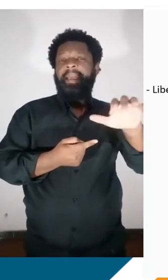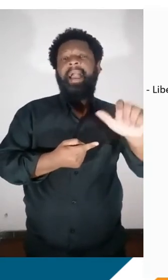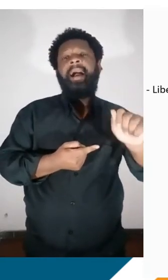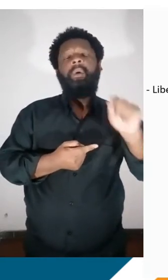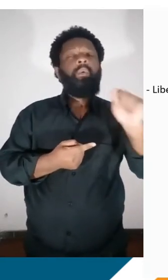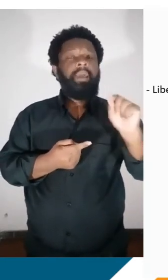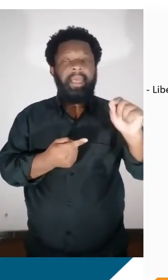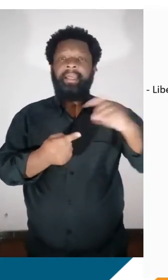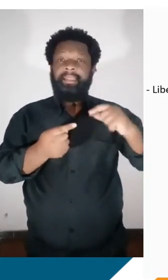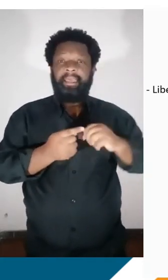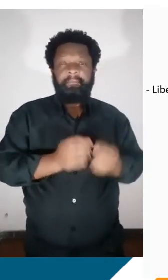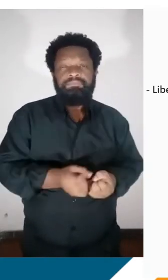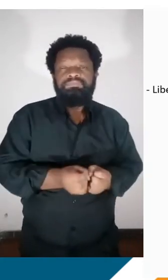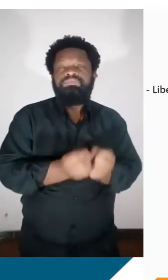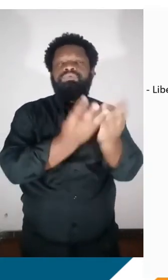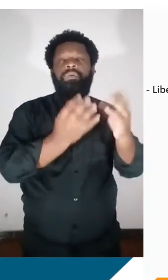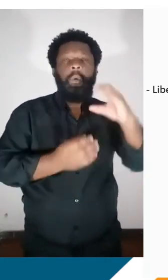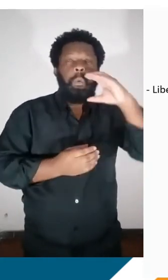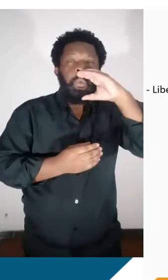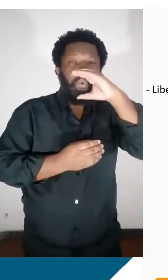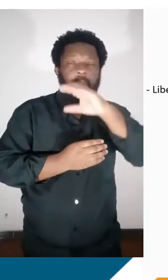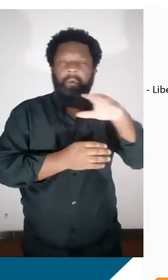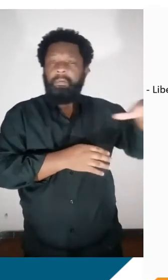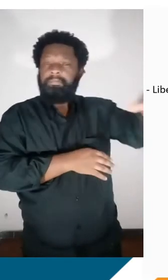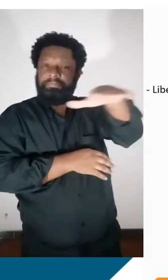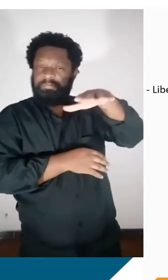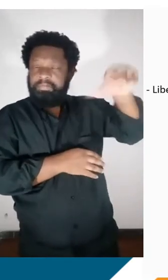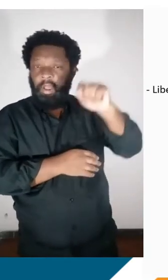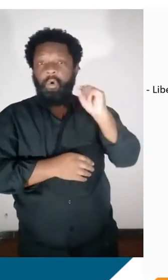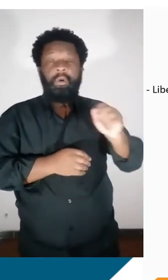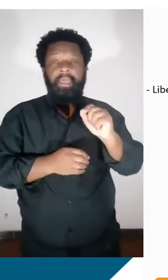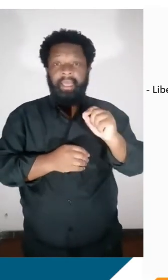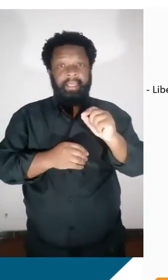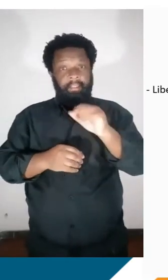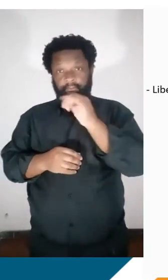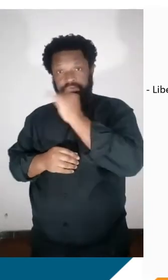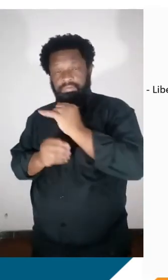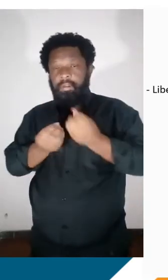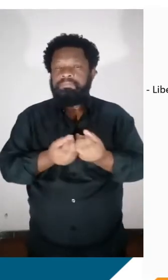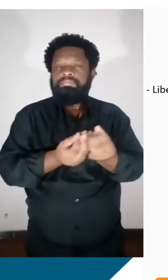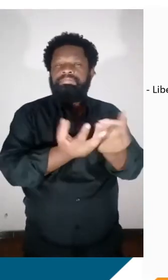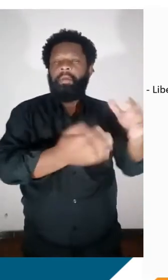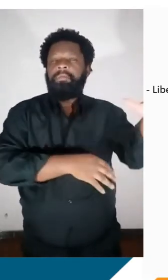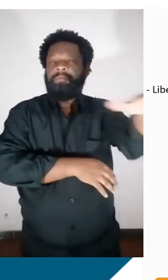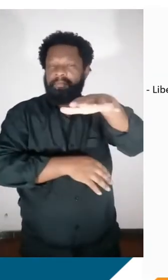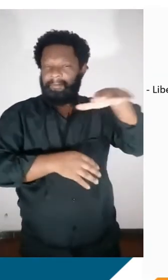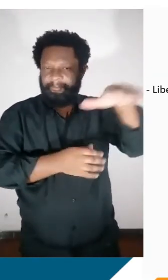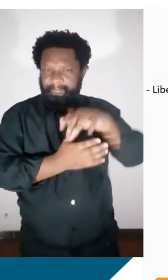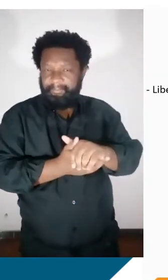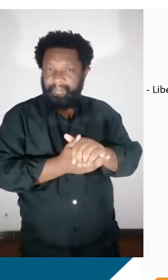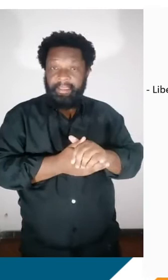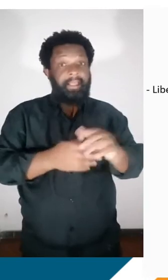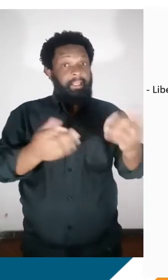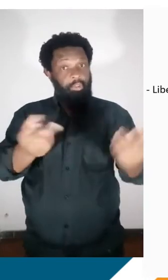aquelas reações que liberam calor para o meio ambiente, ou seja, transferem energia para o meio ambiente, né? E a